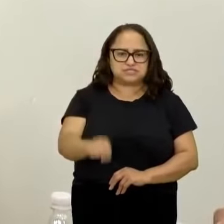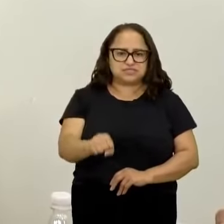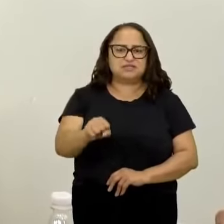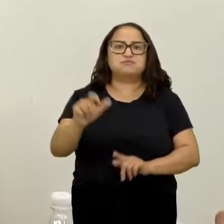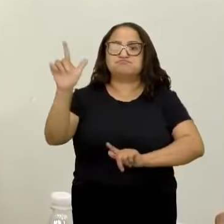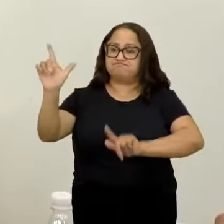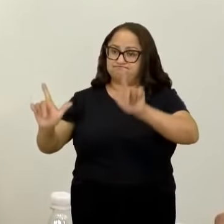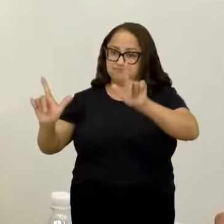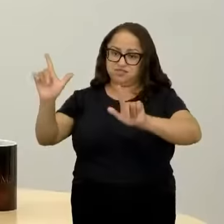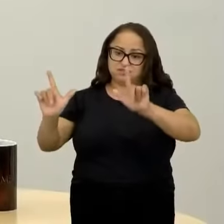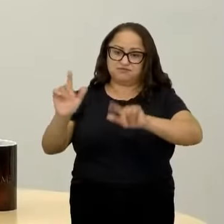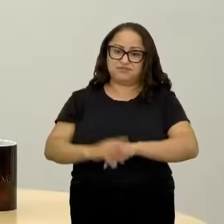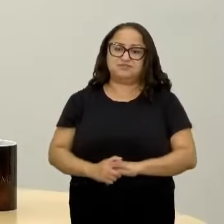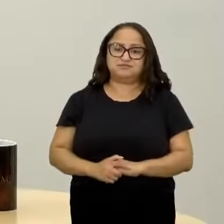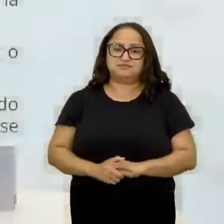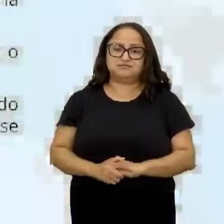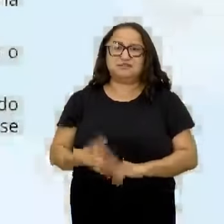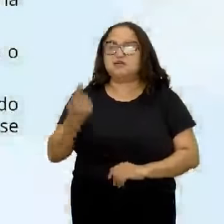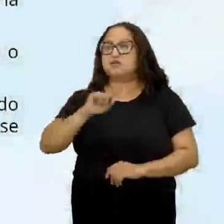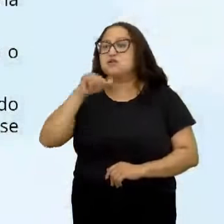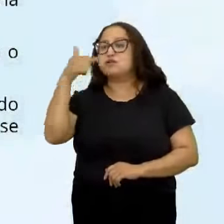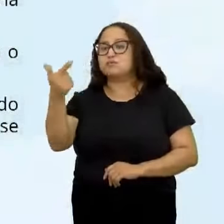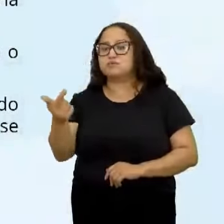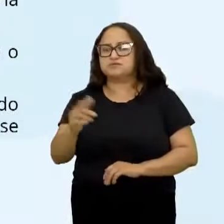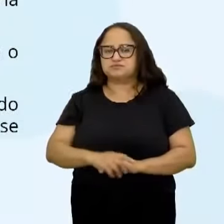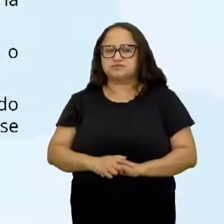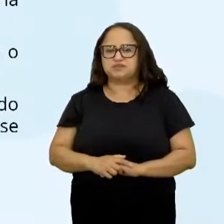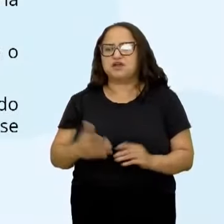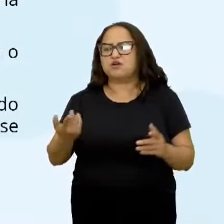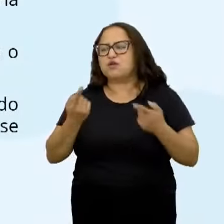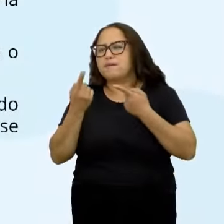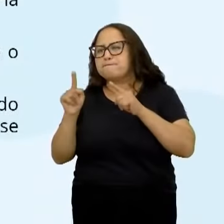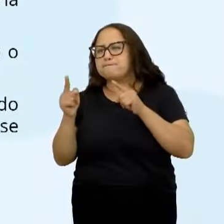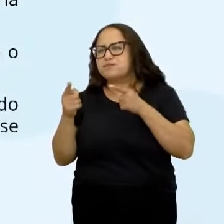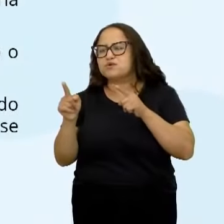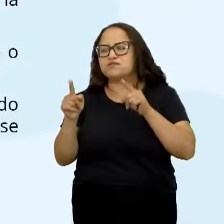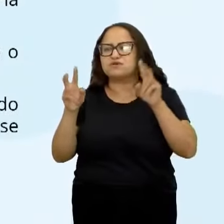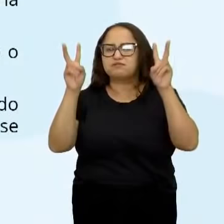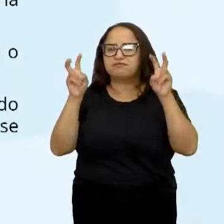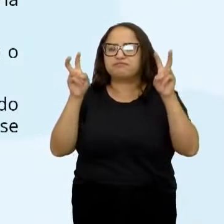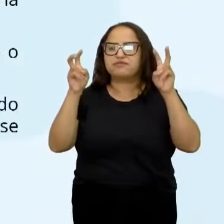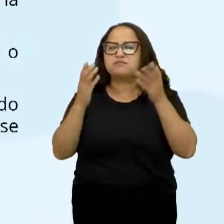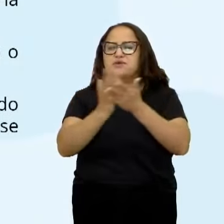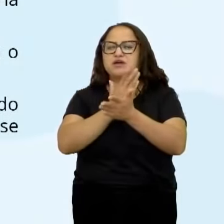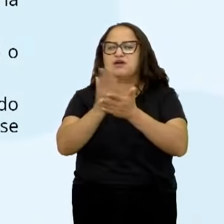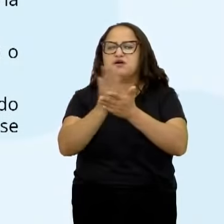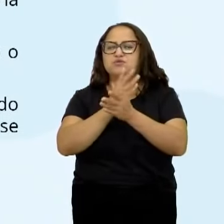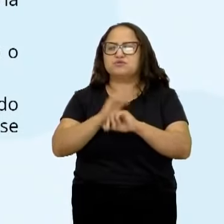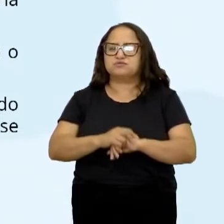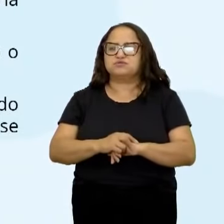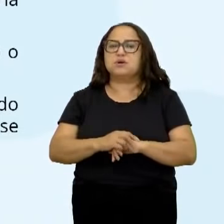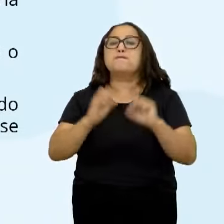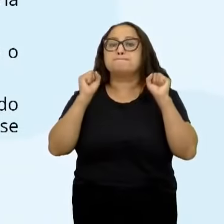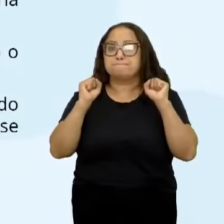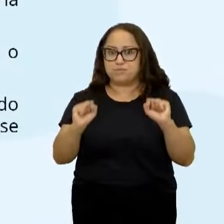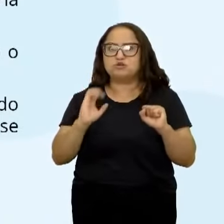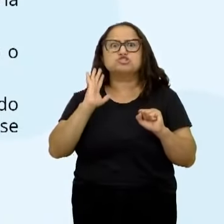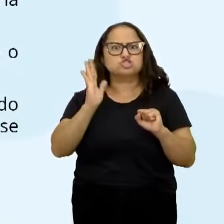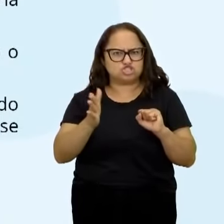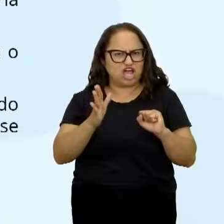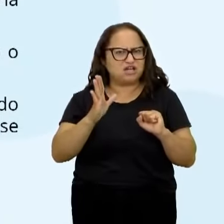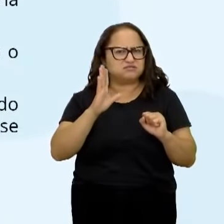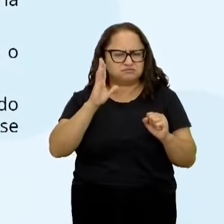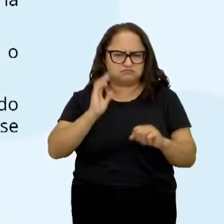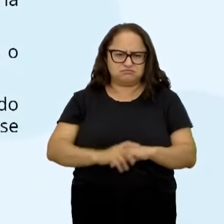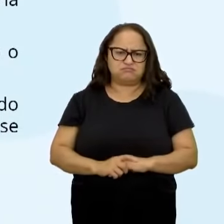pela TV na tv' um deitar na próxima tela eu vou provocar vocês com alguns temas aqui vamos ver que vocês vão Pode mandar já no